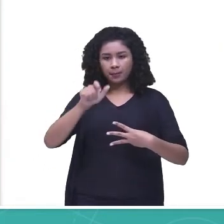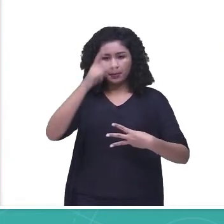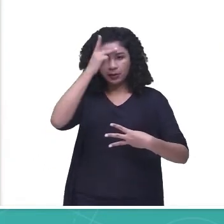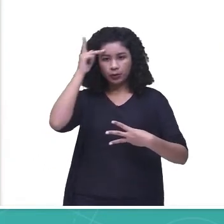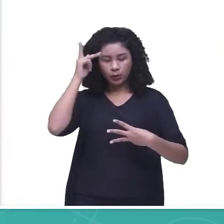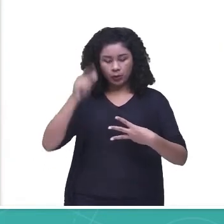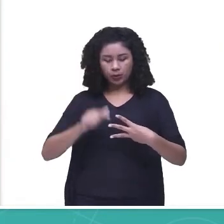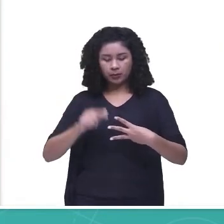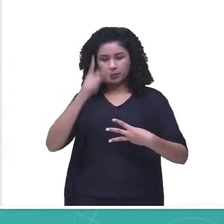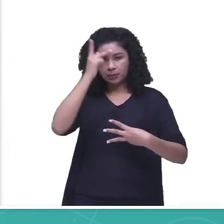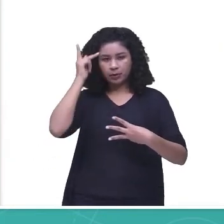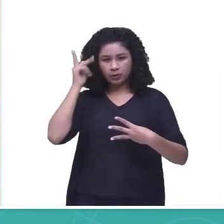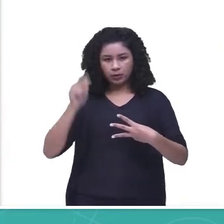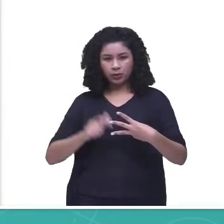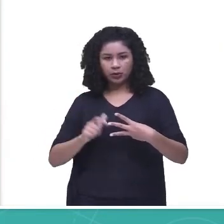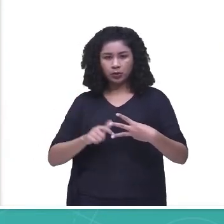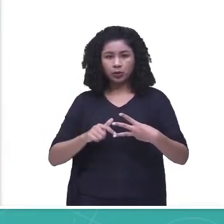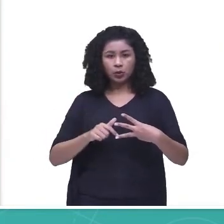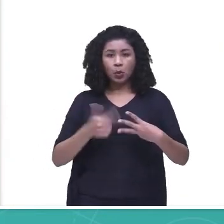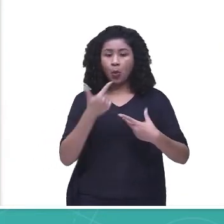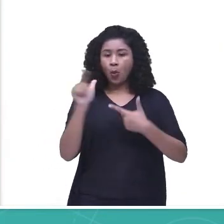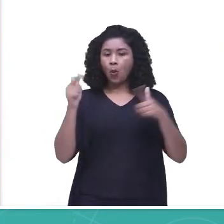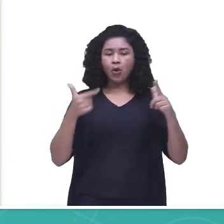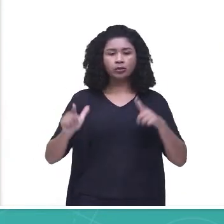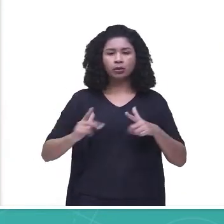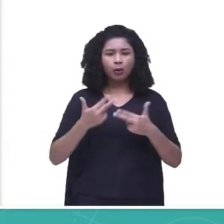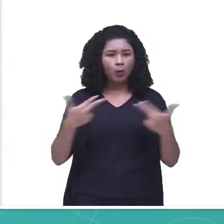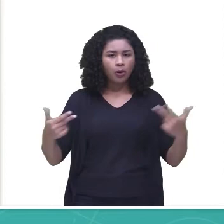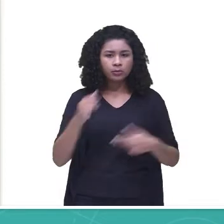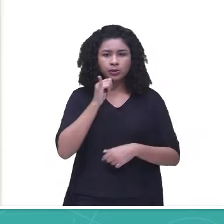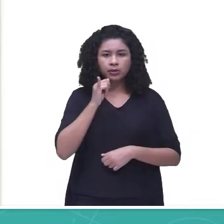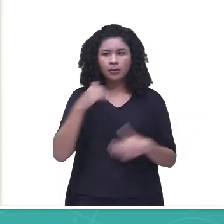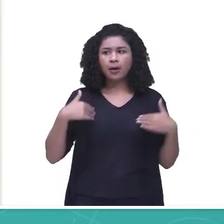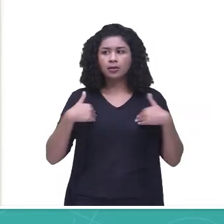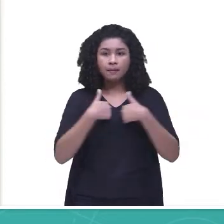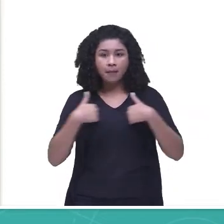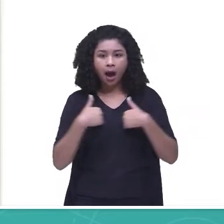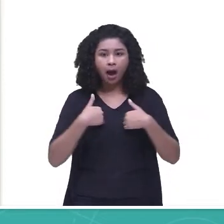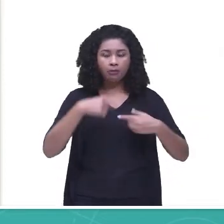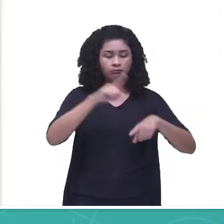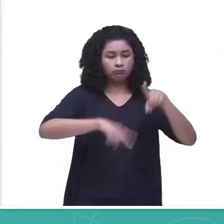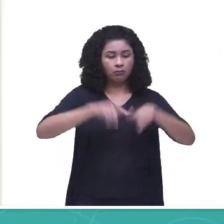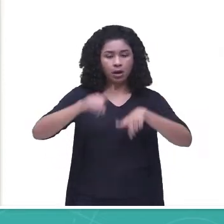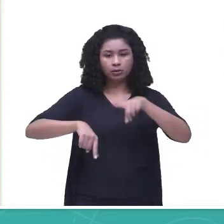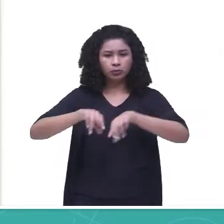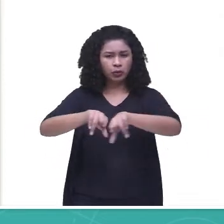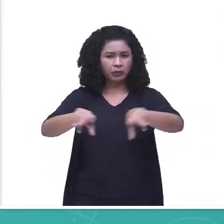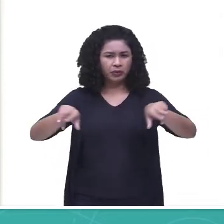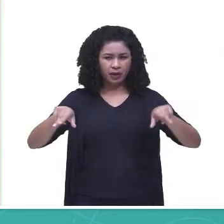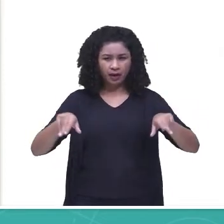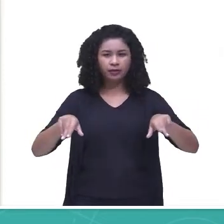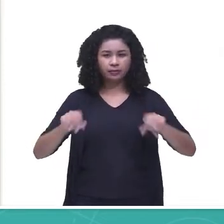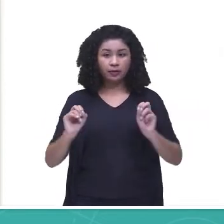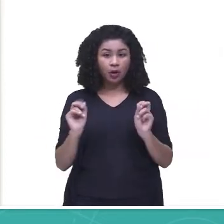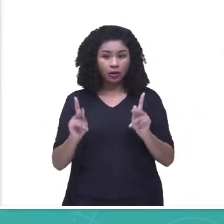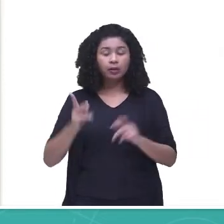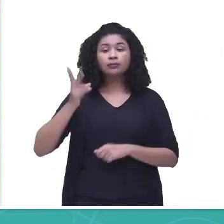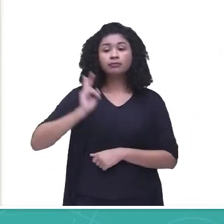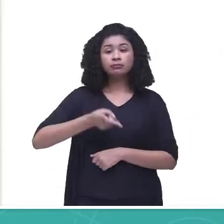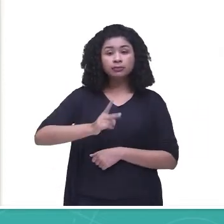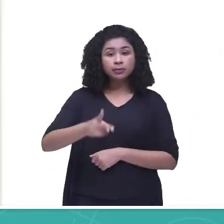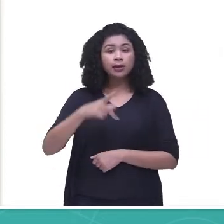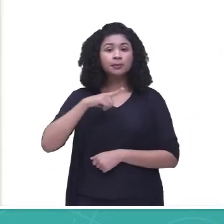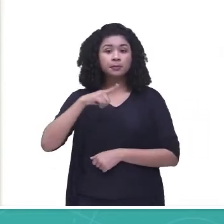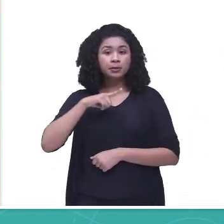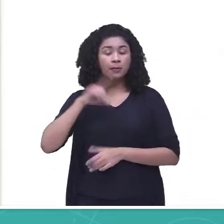todas as outras situações em que não sejam pessoas, animais, coisas, objetos, tá certo? Então toda vez que eu tiver